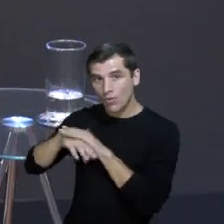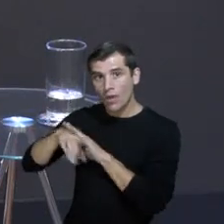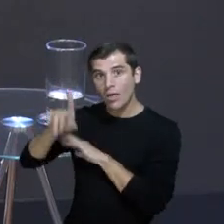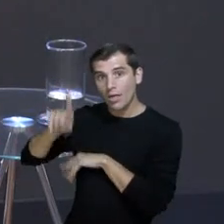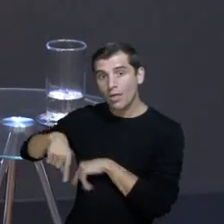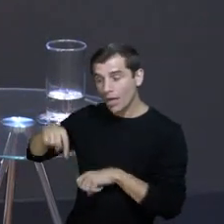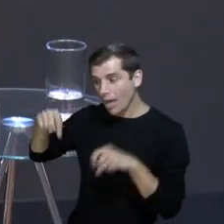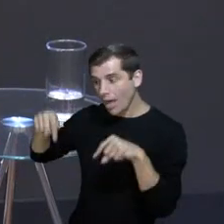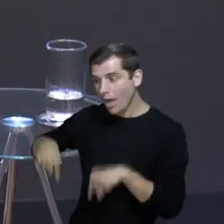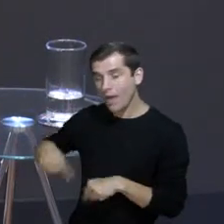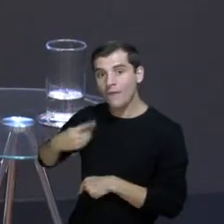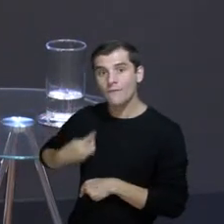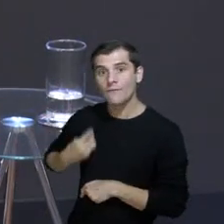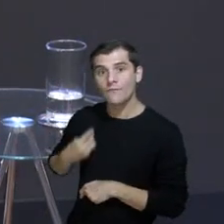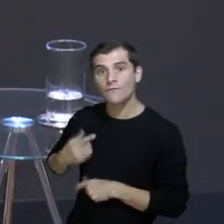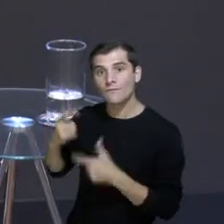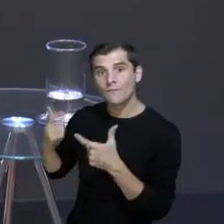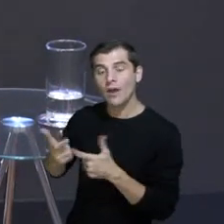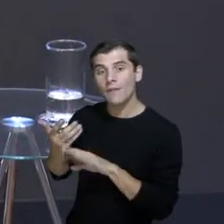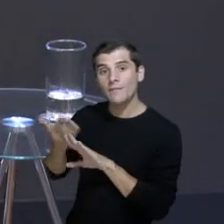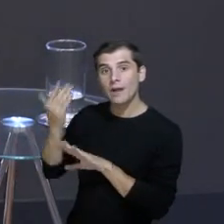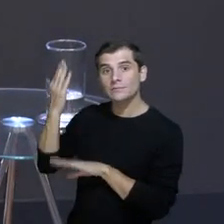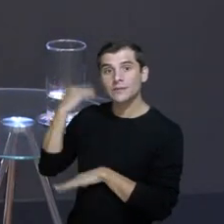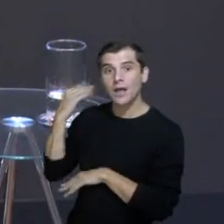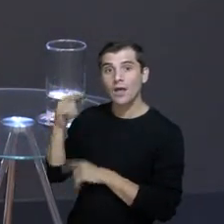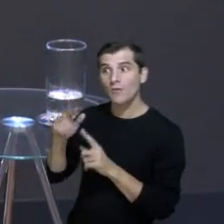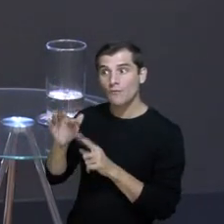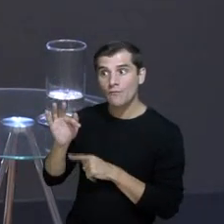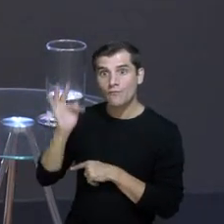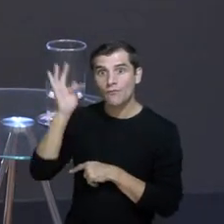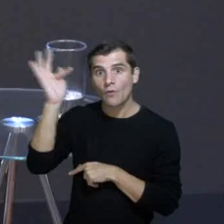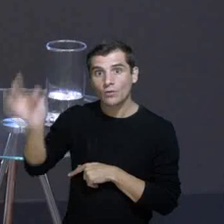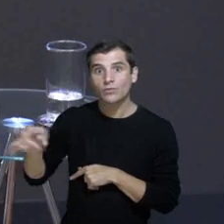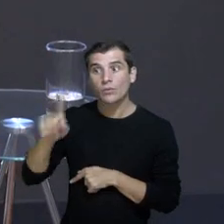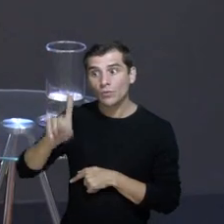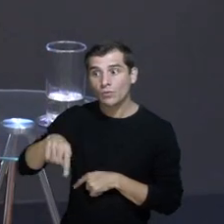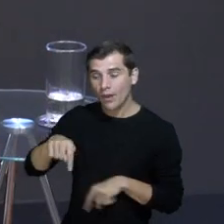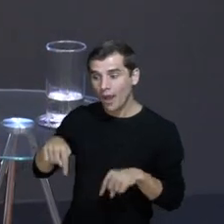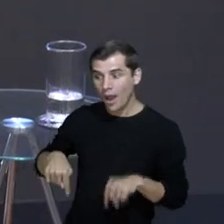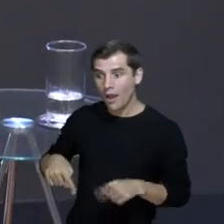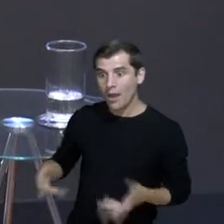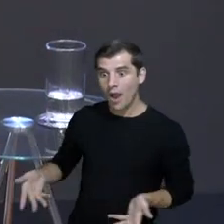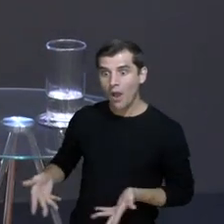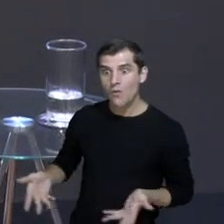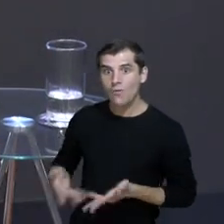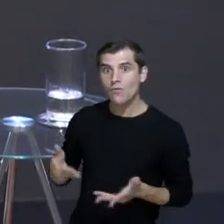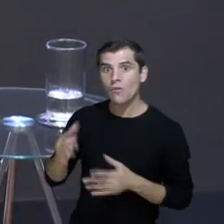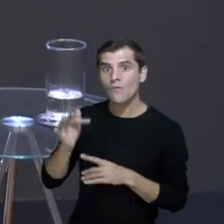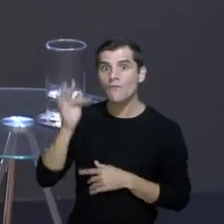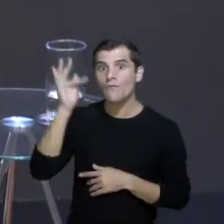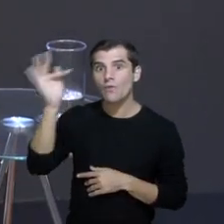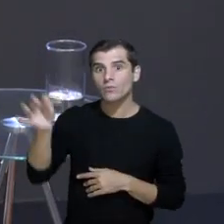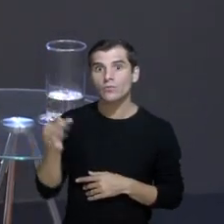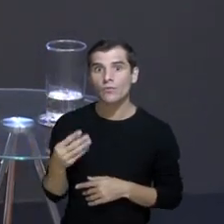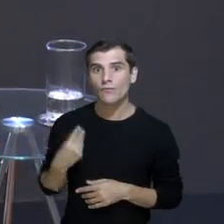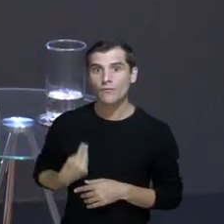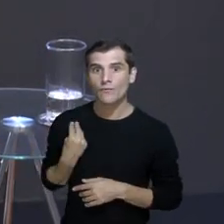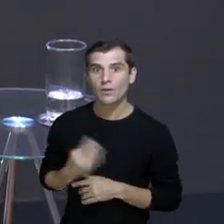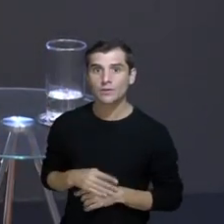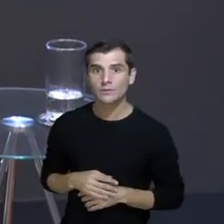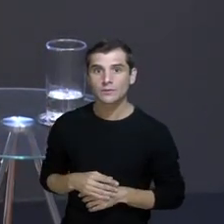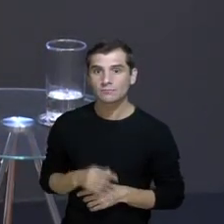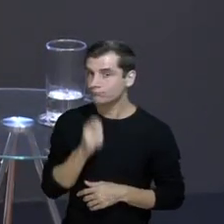e agora lá trás o futuro é um aqui e agora lá na frente que ainda não